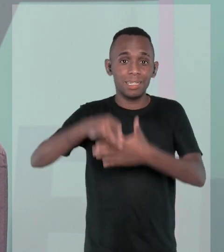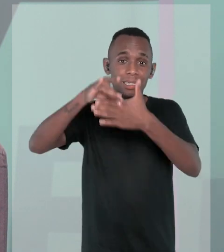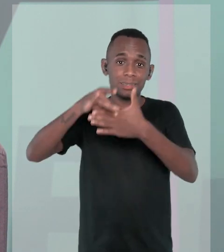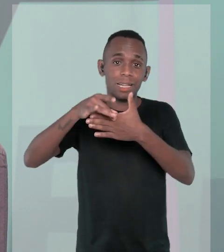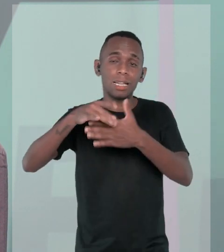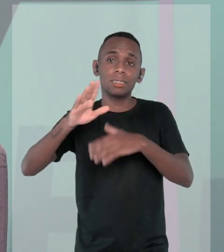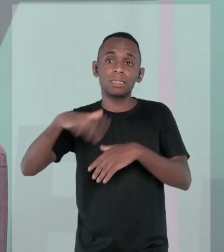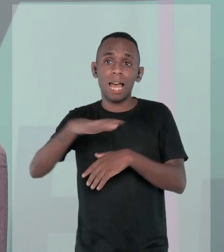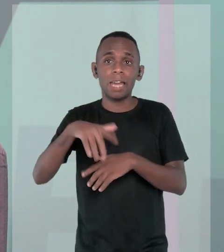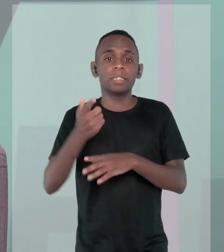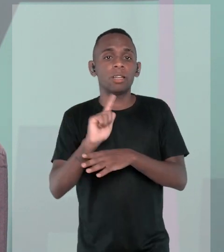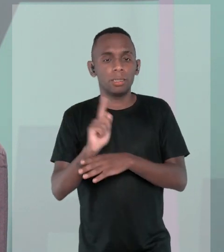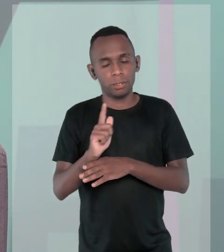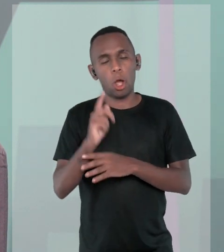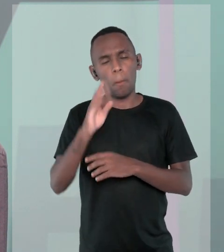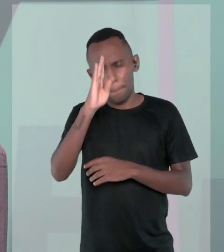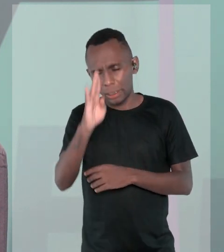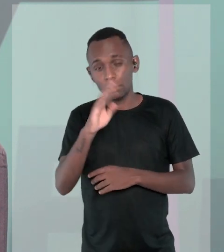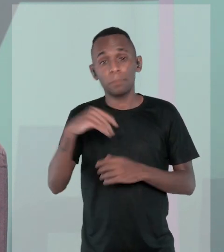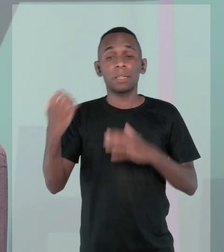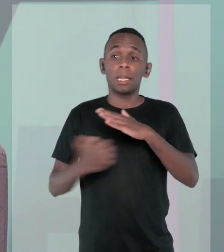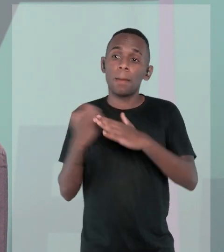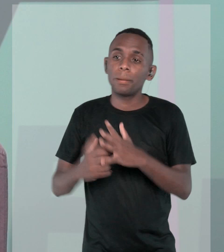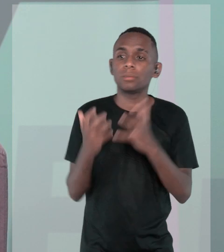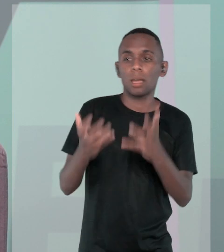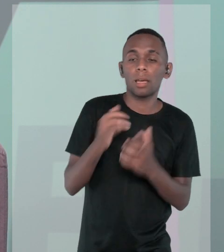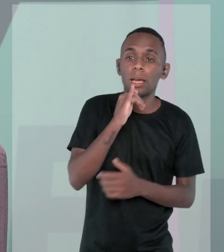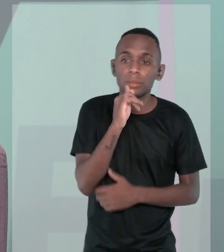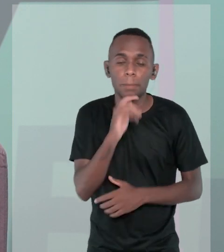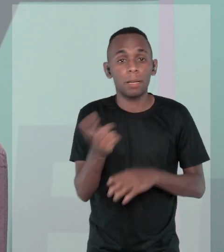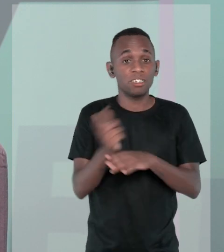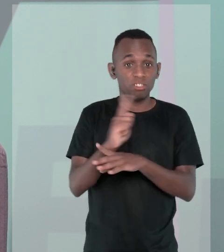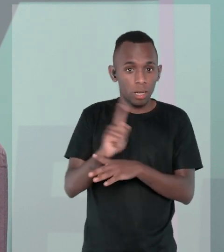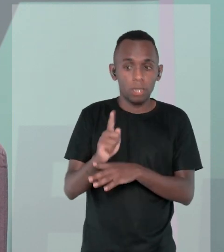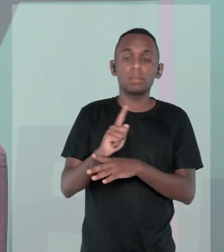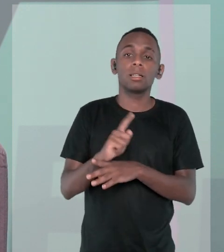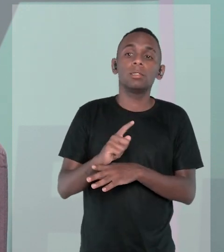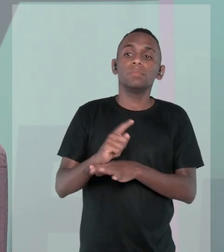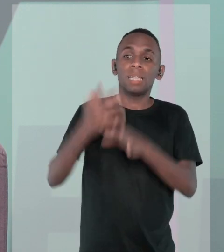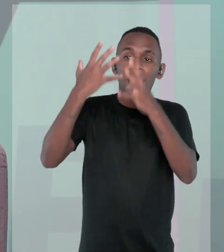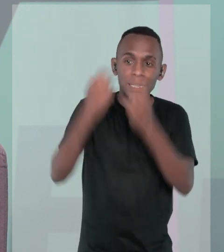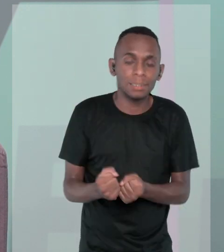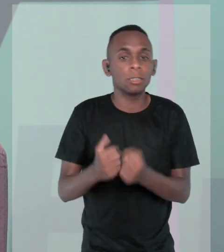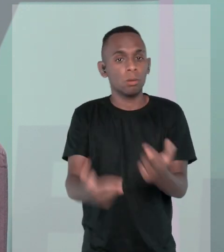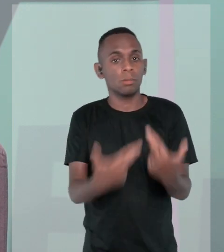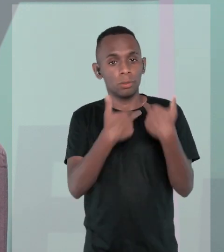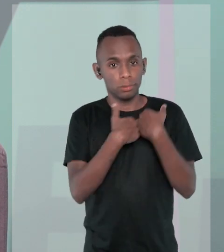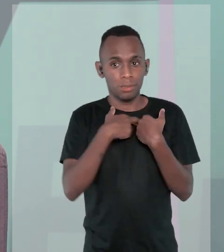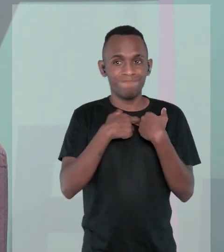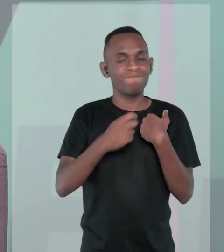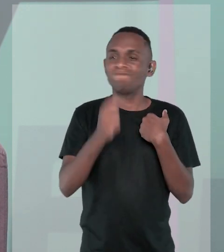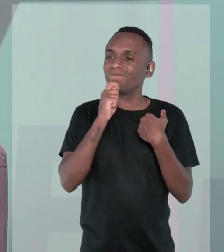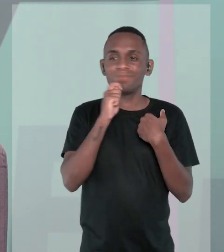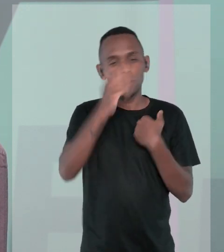nível gerencial e coordenação. A empresa quer que a gerência assuma uma posição que ela